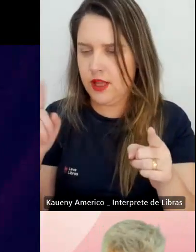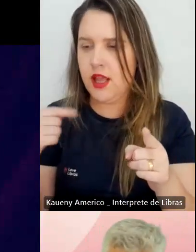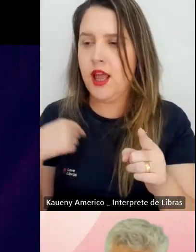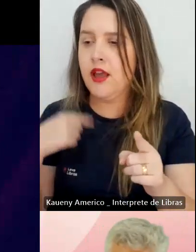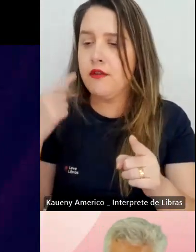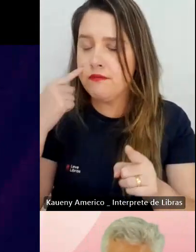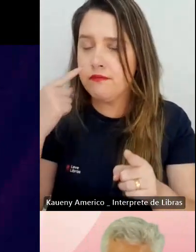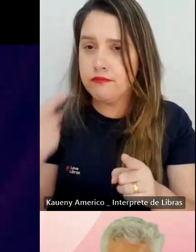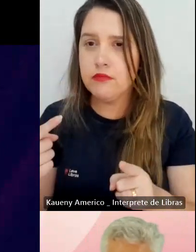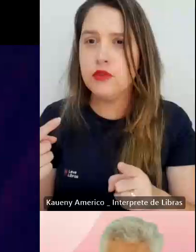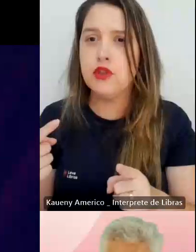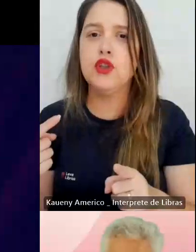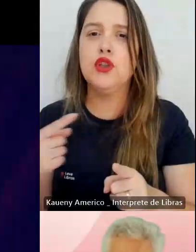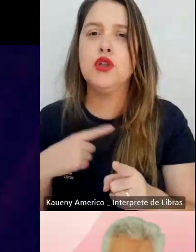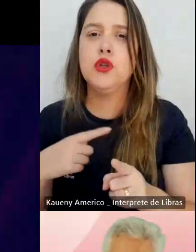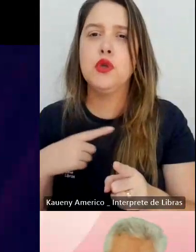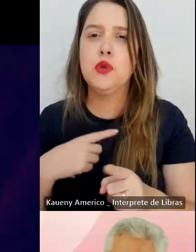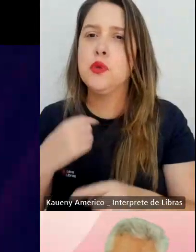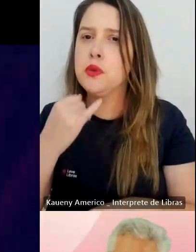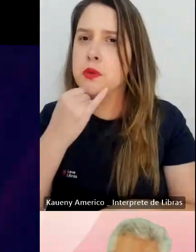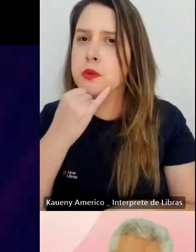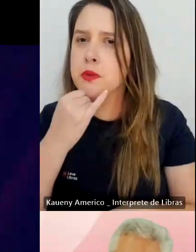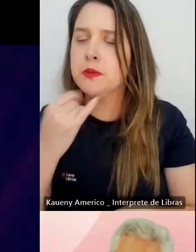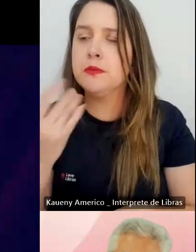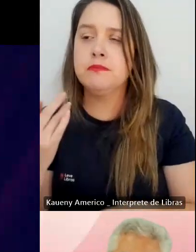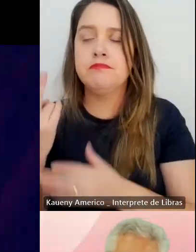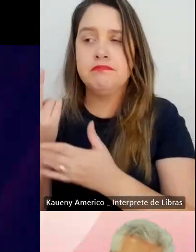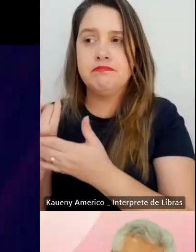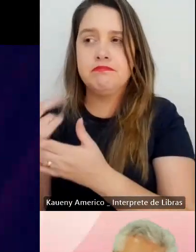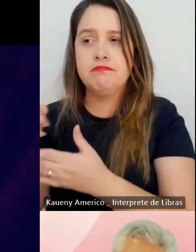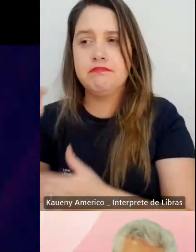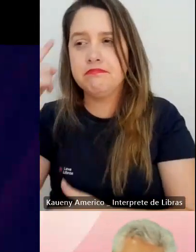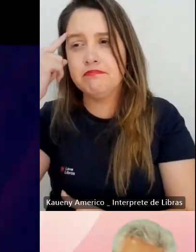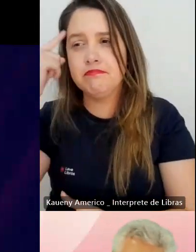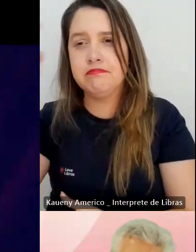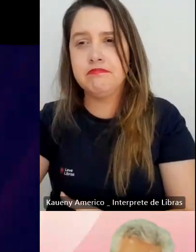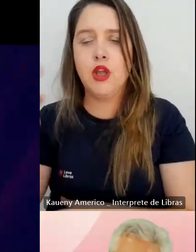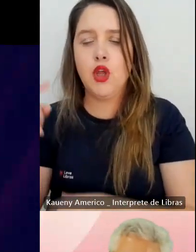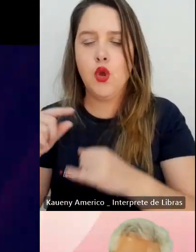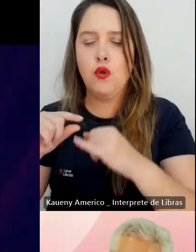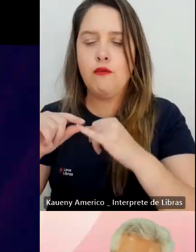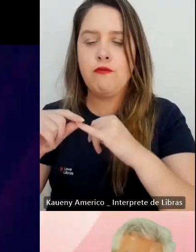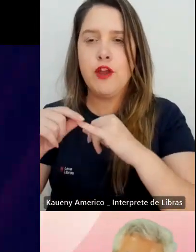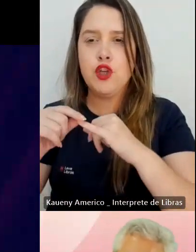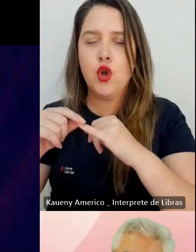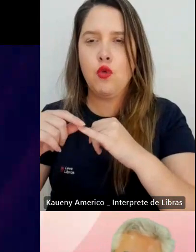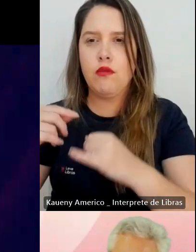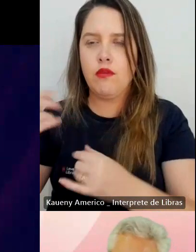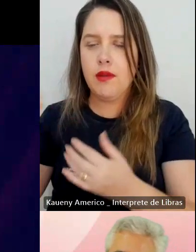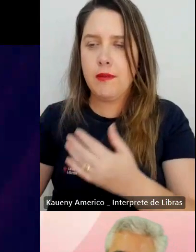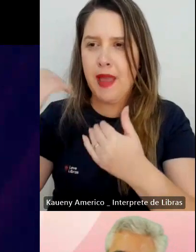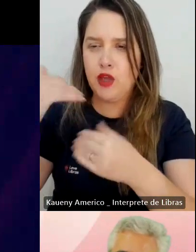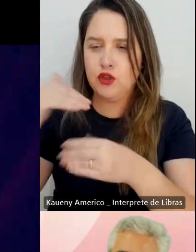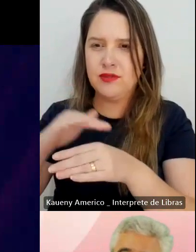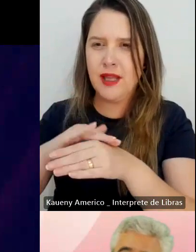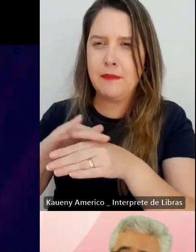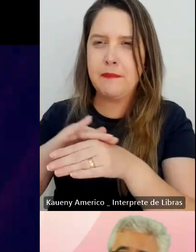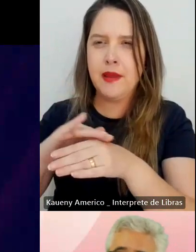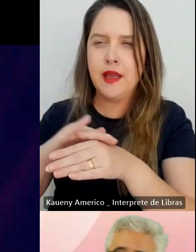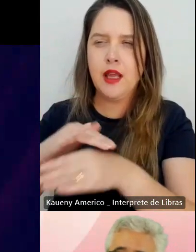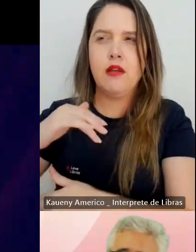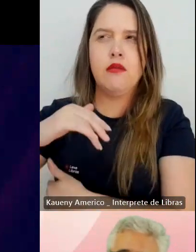sempre dou de exemplo para as pacientes, pensa num grão de feijão embaixo da pele. Então, tava mexendo aqui, encontrei